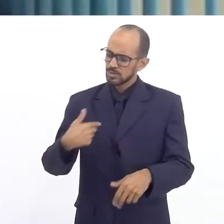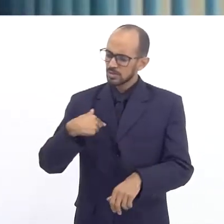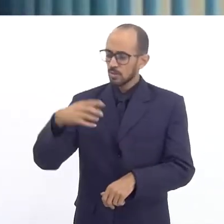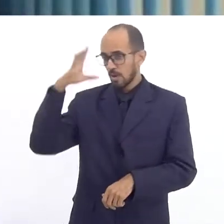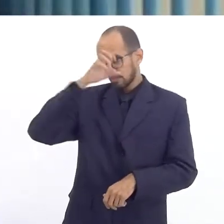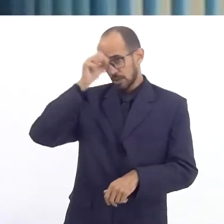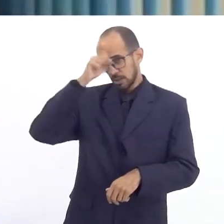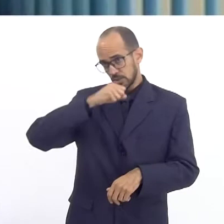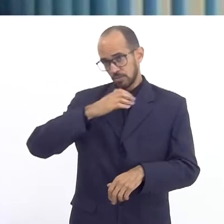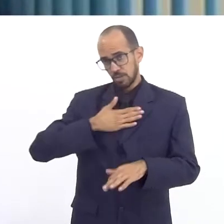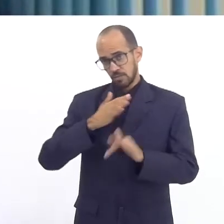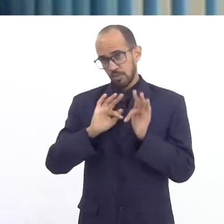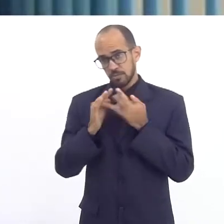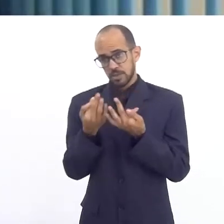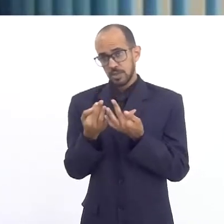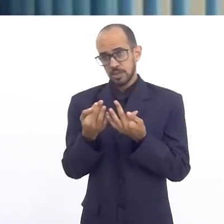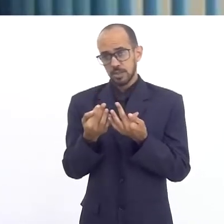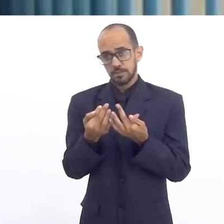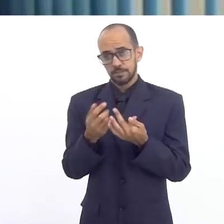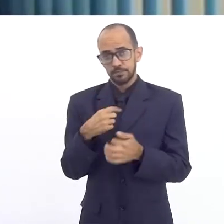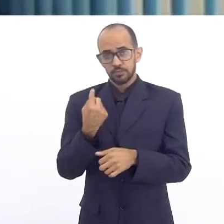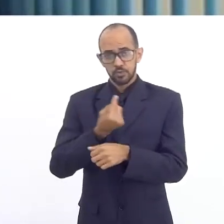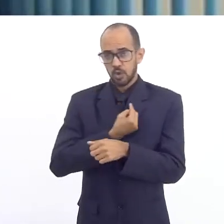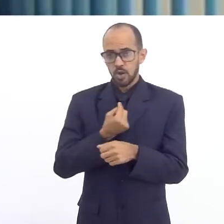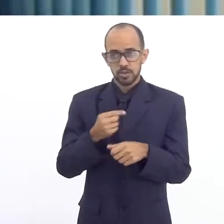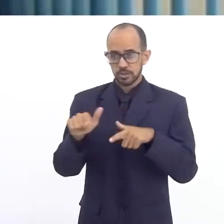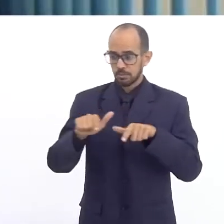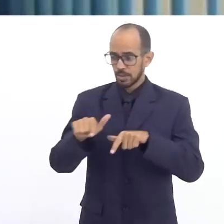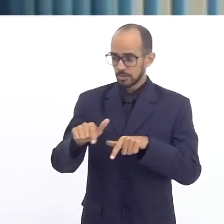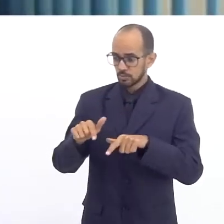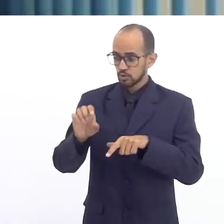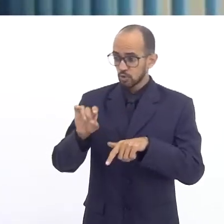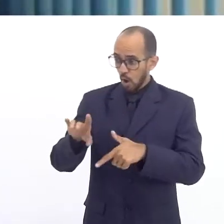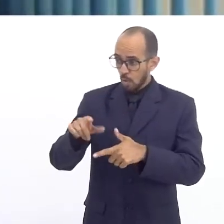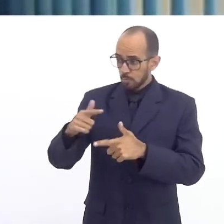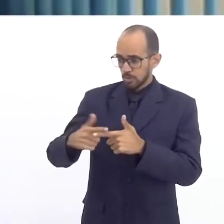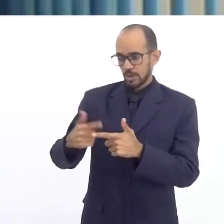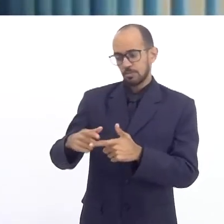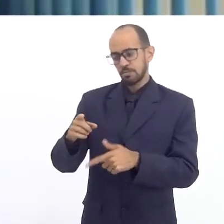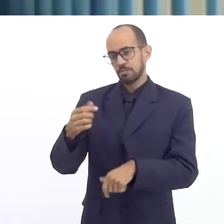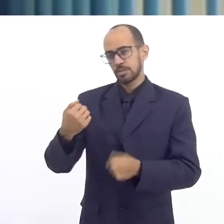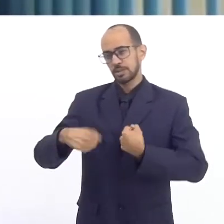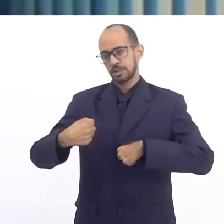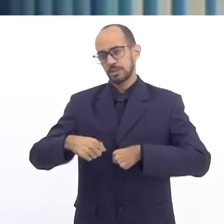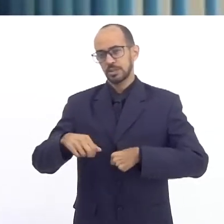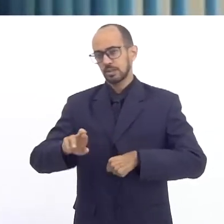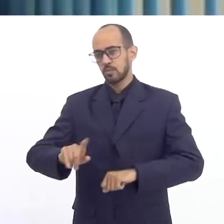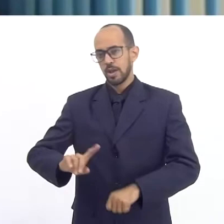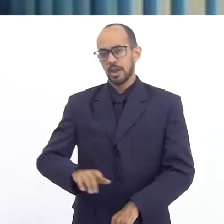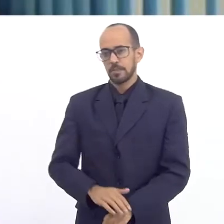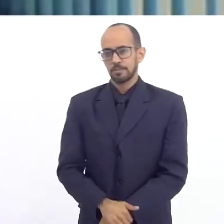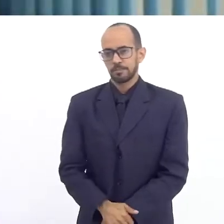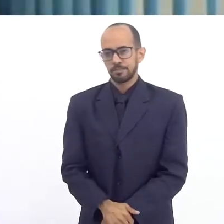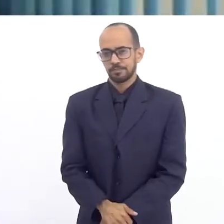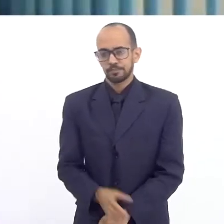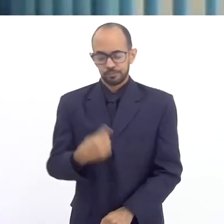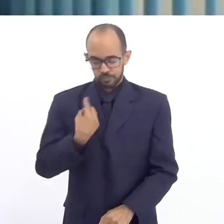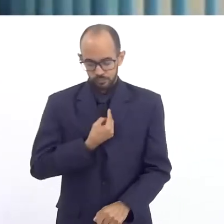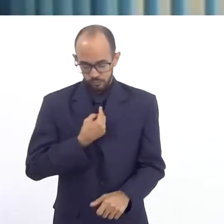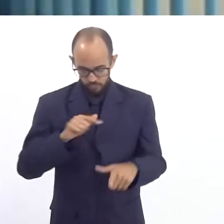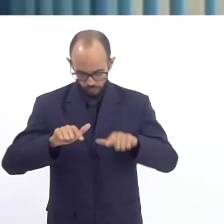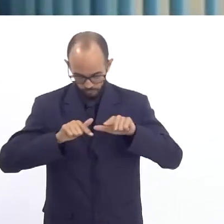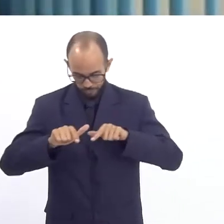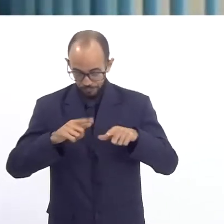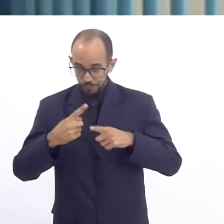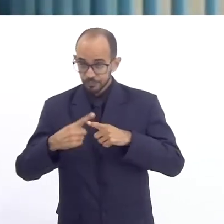outra coisa que eu aprendi com meus pais. A gente não trabalha só porque precisa. A gente trabalha porque a